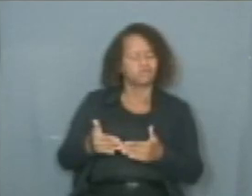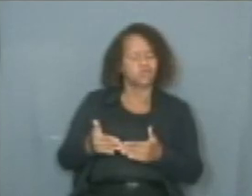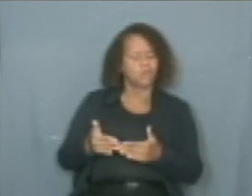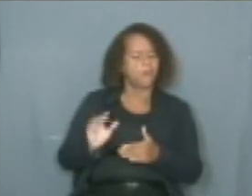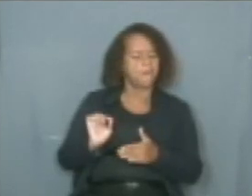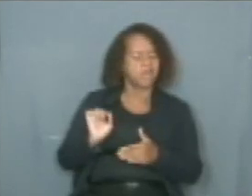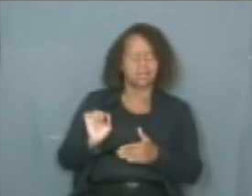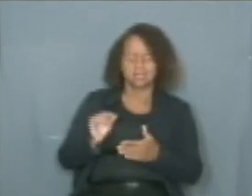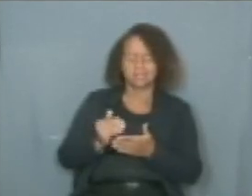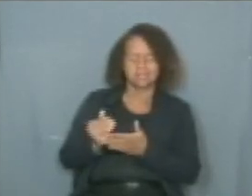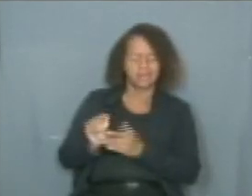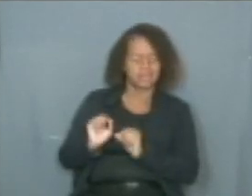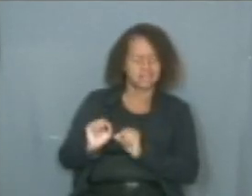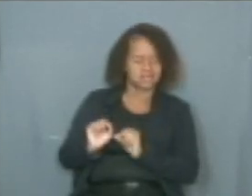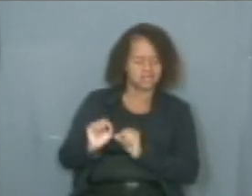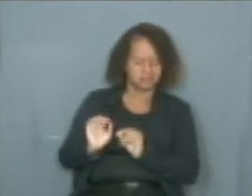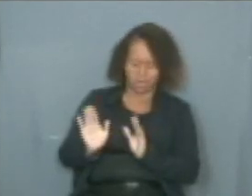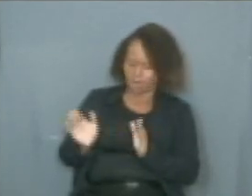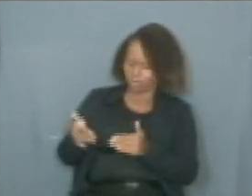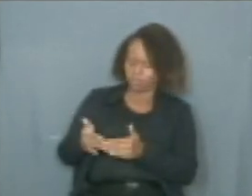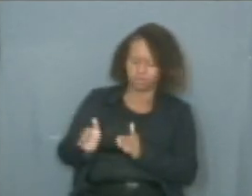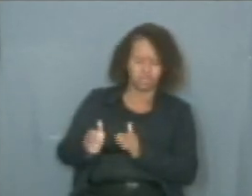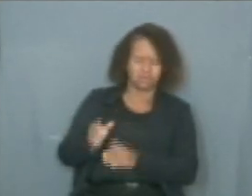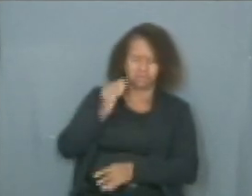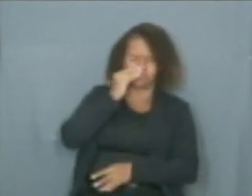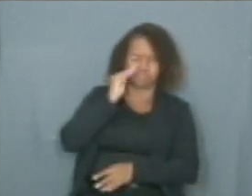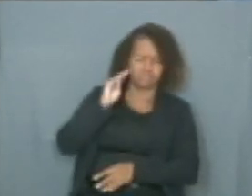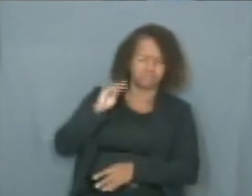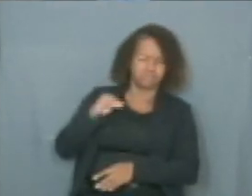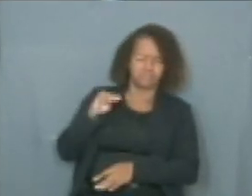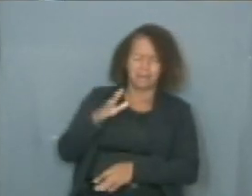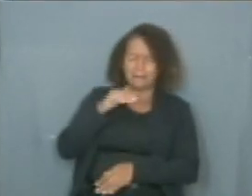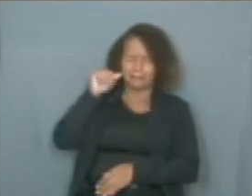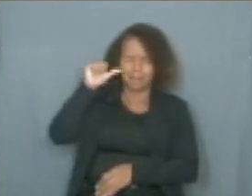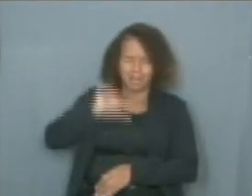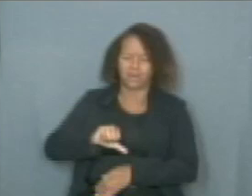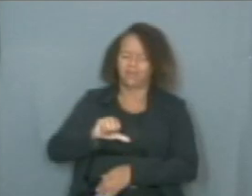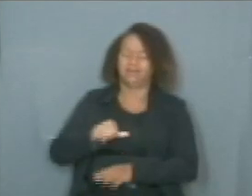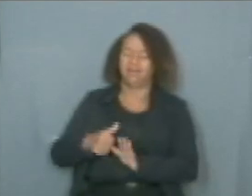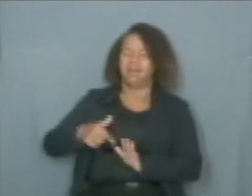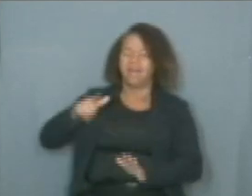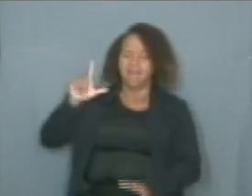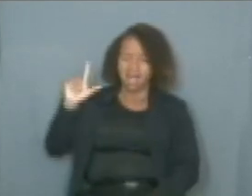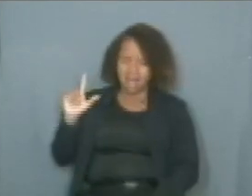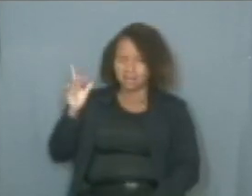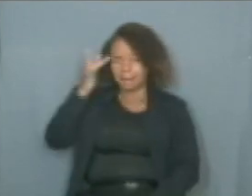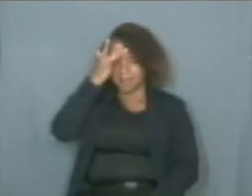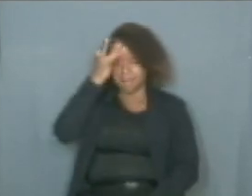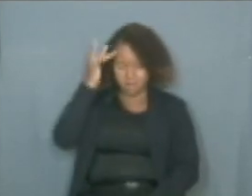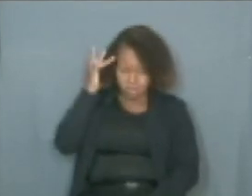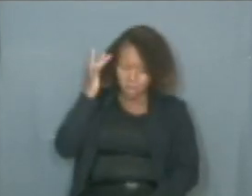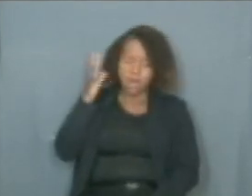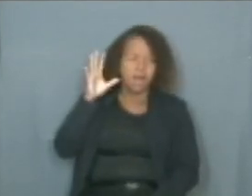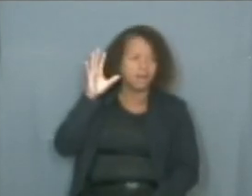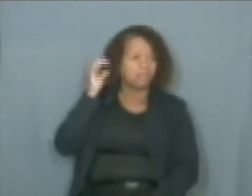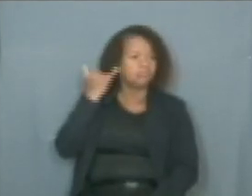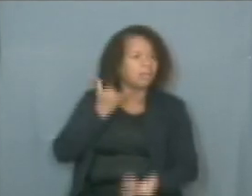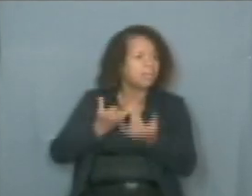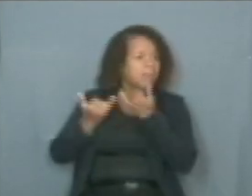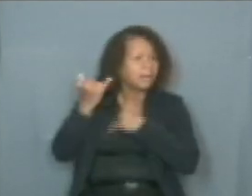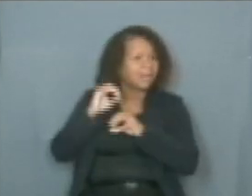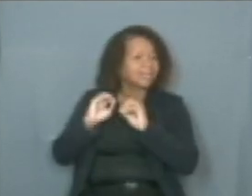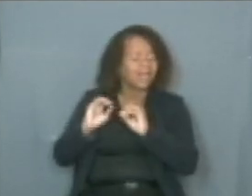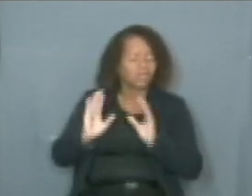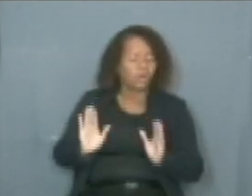a reagir acerca do autismo da pior maneira possível. Então, antes, as pessoas não ouviam falar sobre o